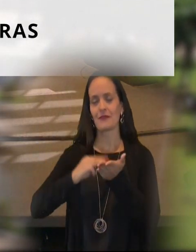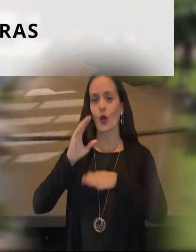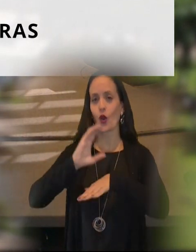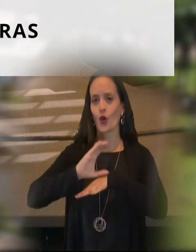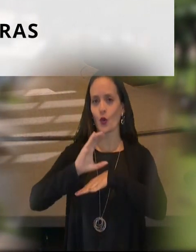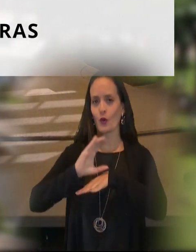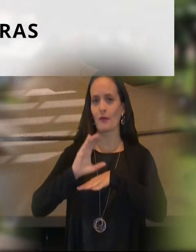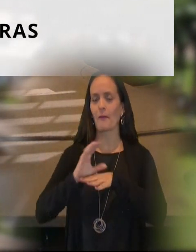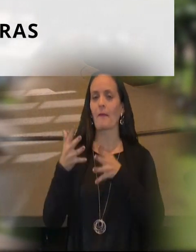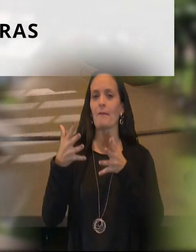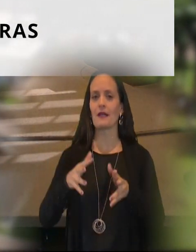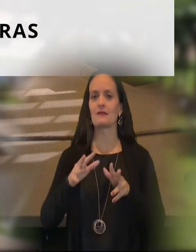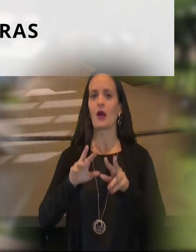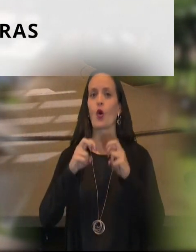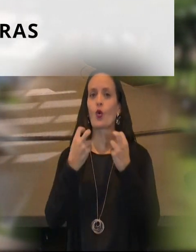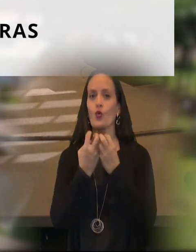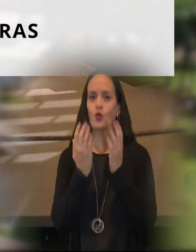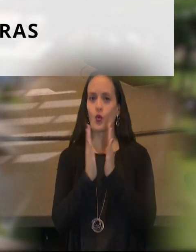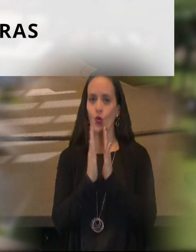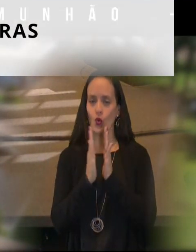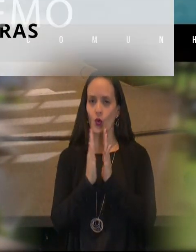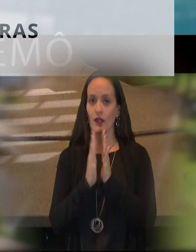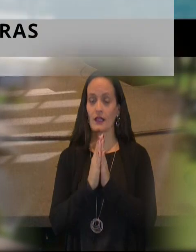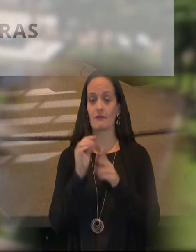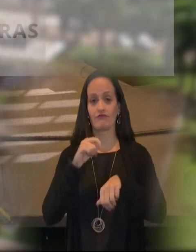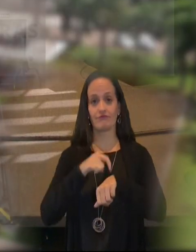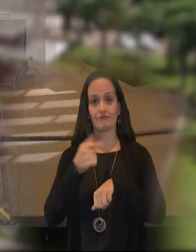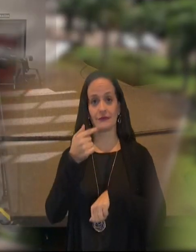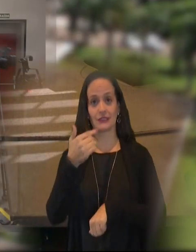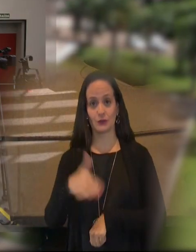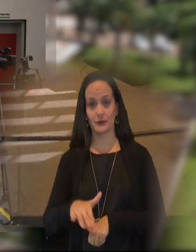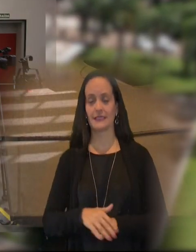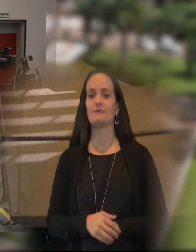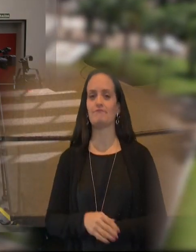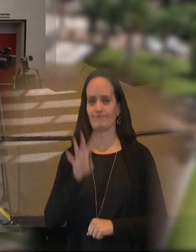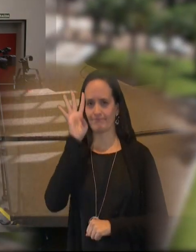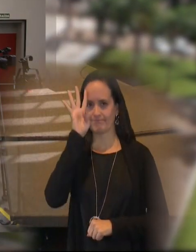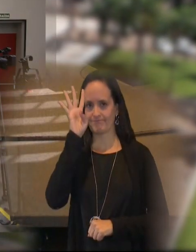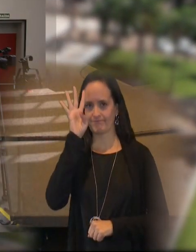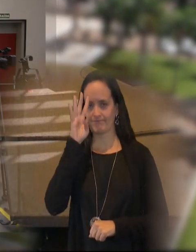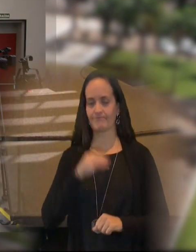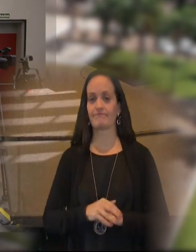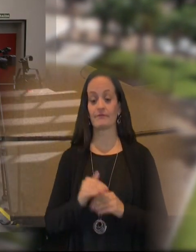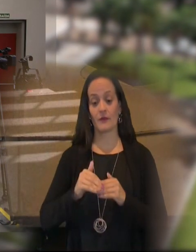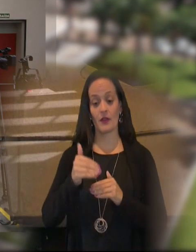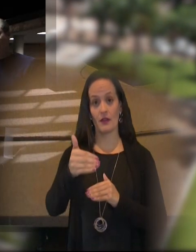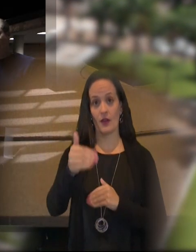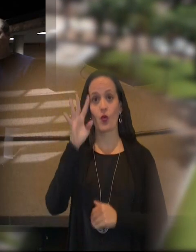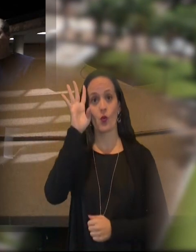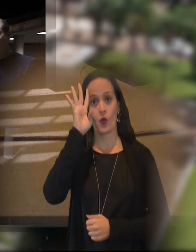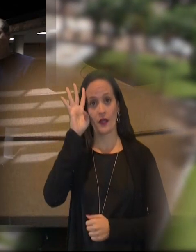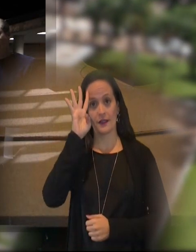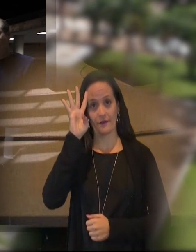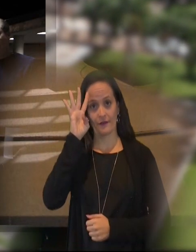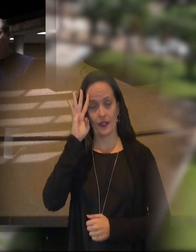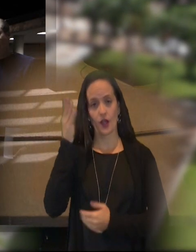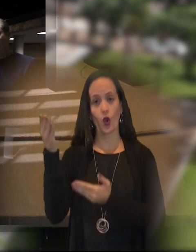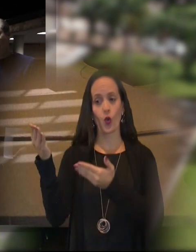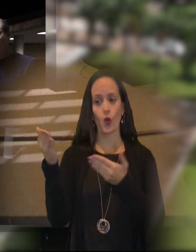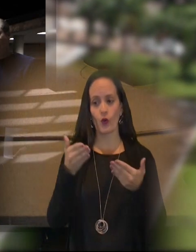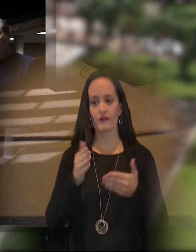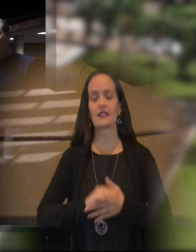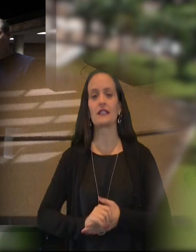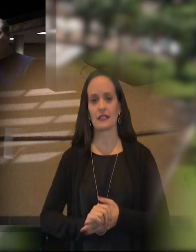de oração às quartas-feiras, 19h30. Para o dia 22 de junho, estão convocados os ministérios